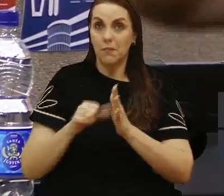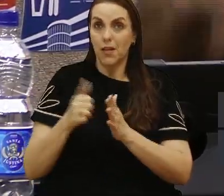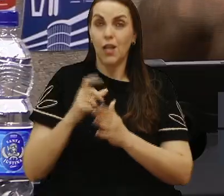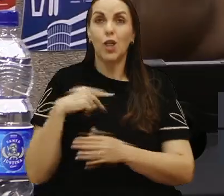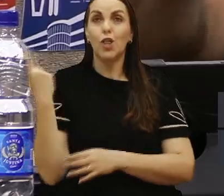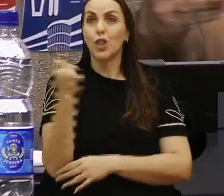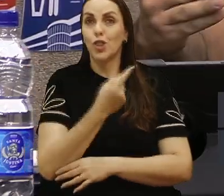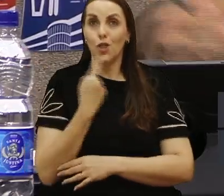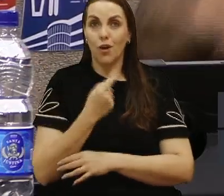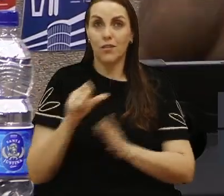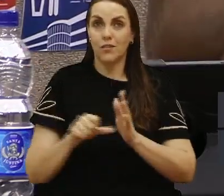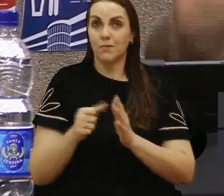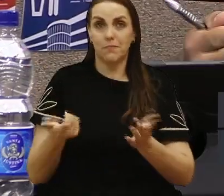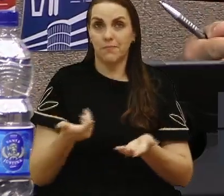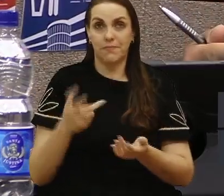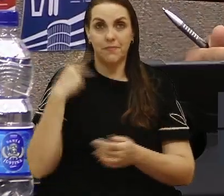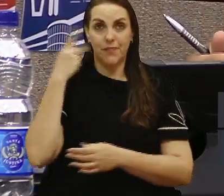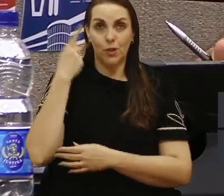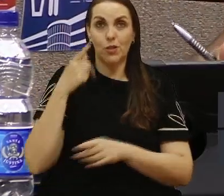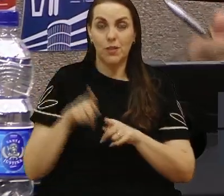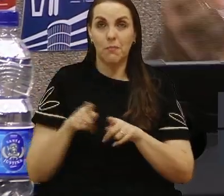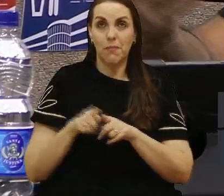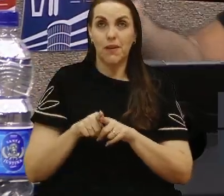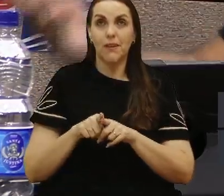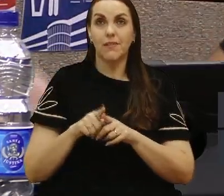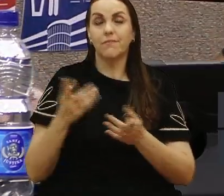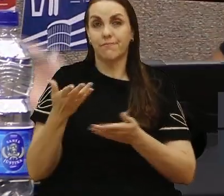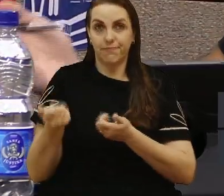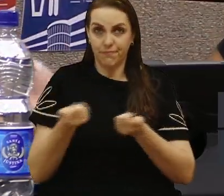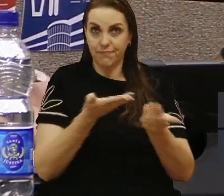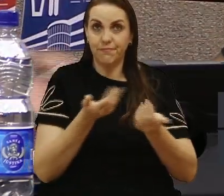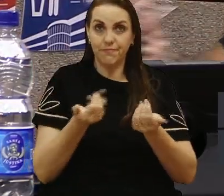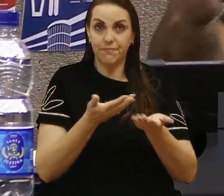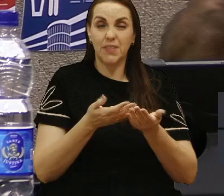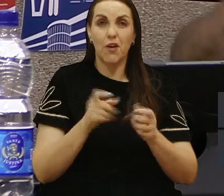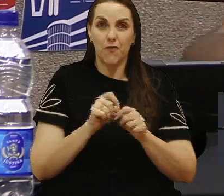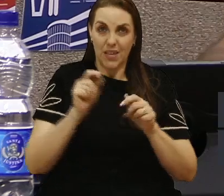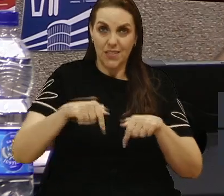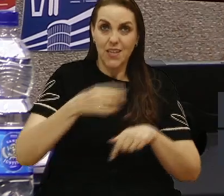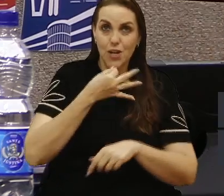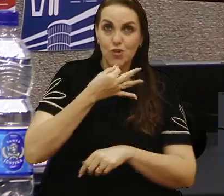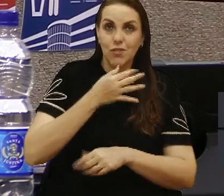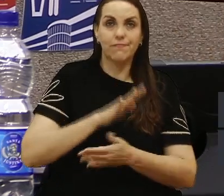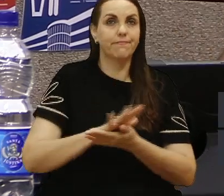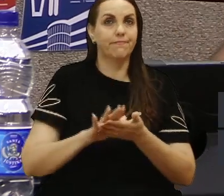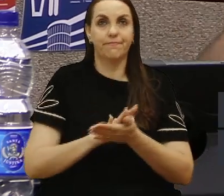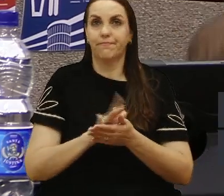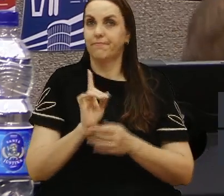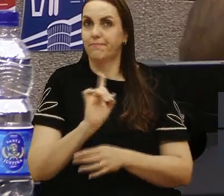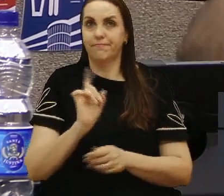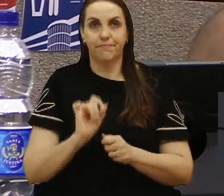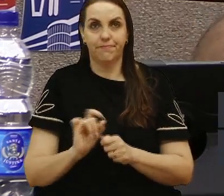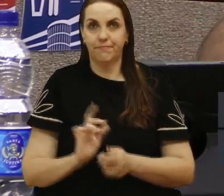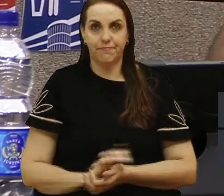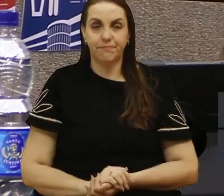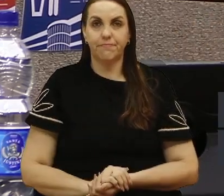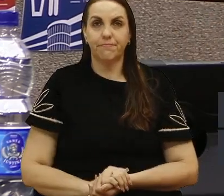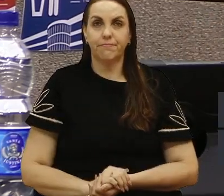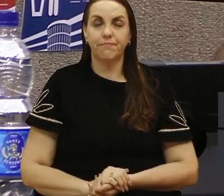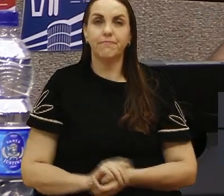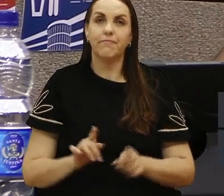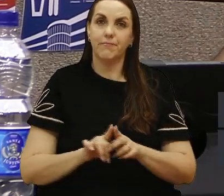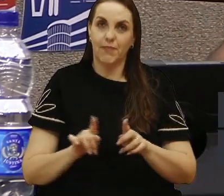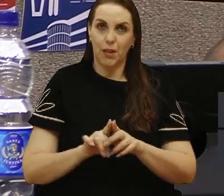mas o secretário de Segurança de Porto Alegre, que vem fazendo um bom trabalho. Pergunta se foi feito em Caxias do Sul. Não foi feito. E,